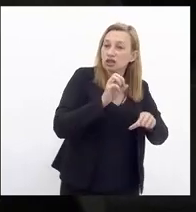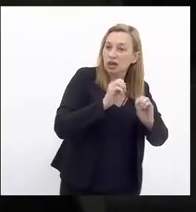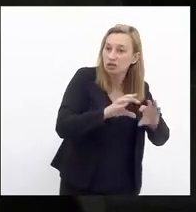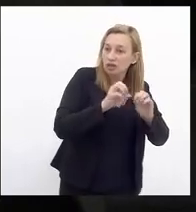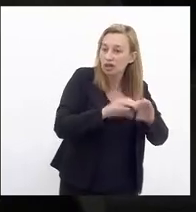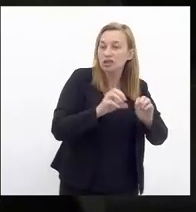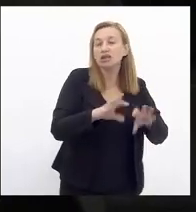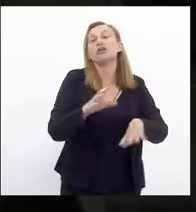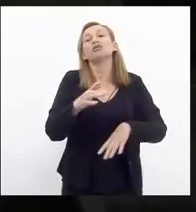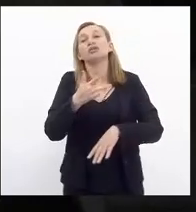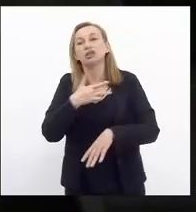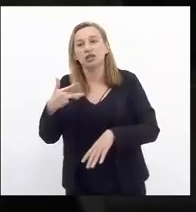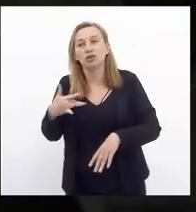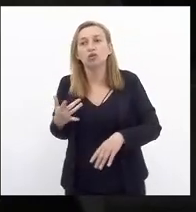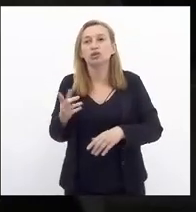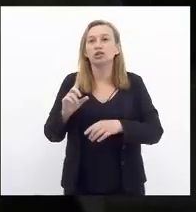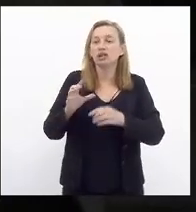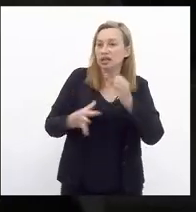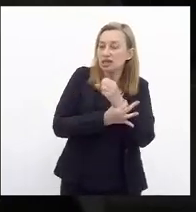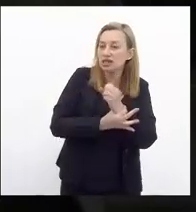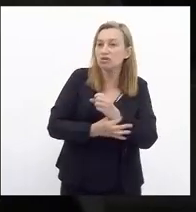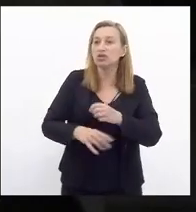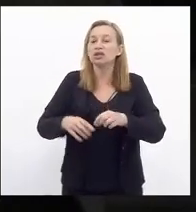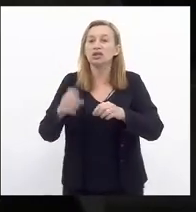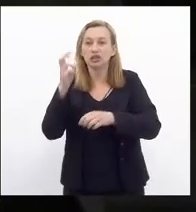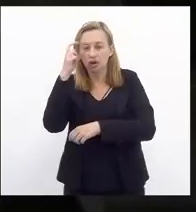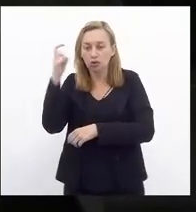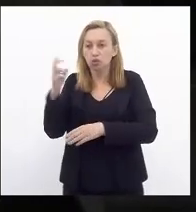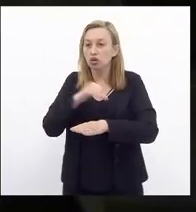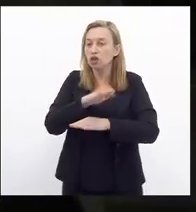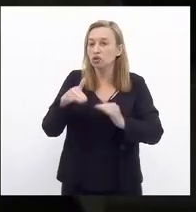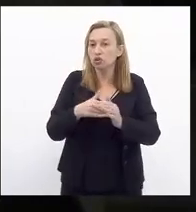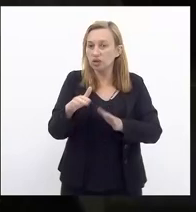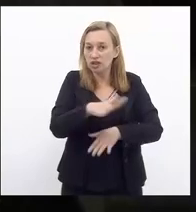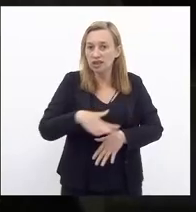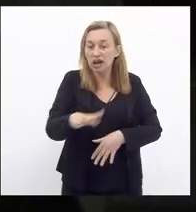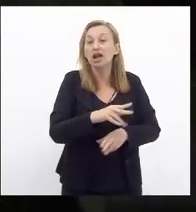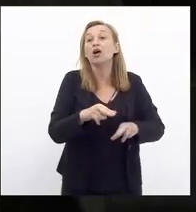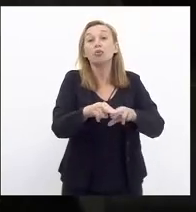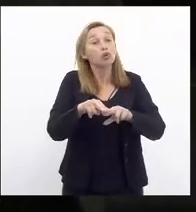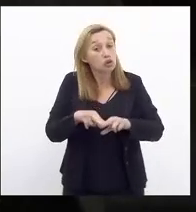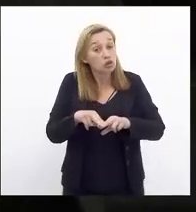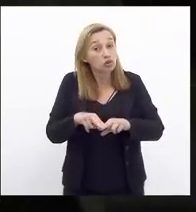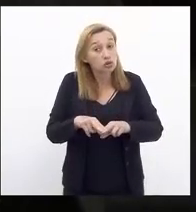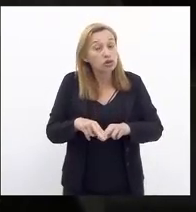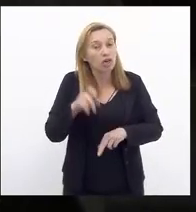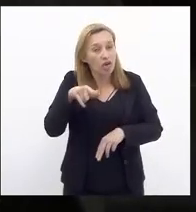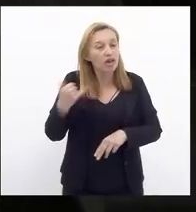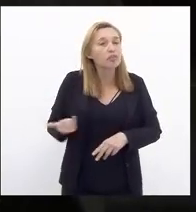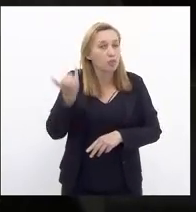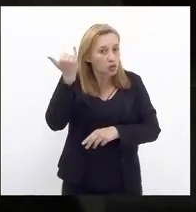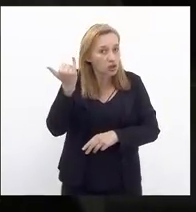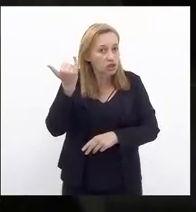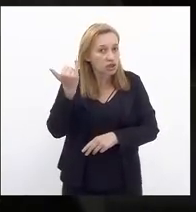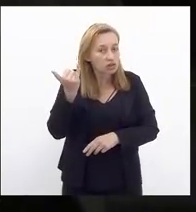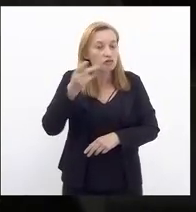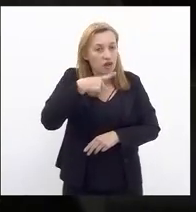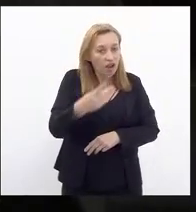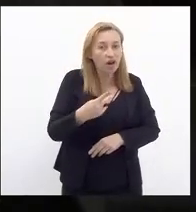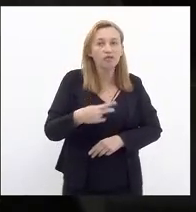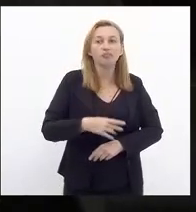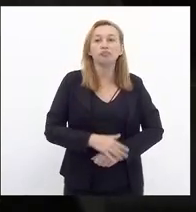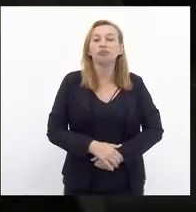na assistência da segurança na cultura e todas as áreas por isso por isso é importante destacar